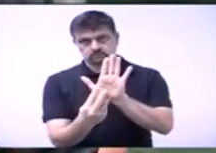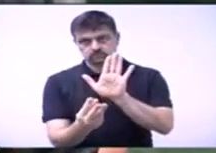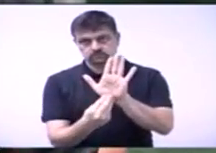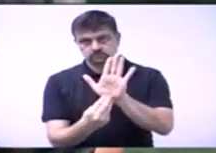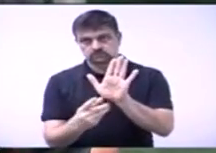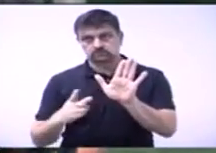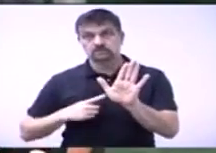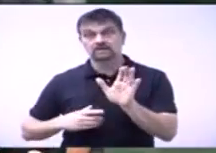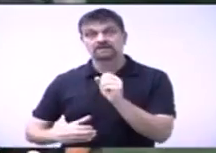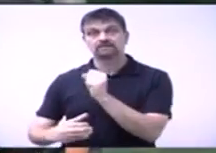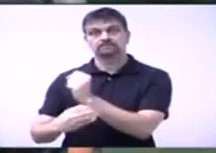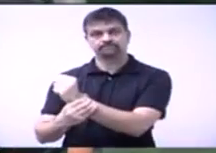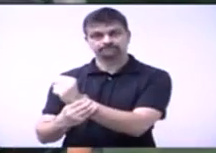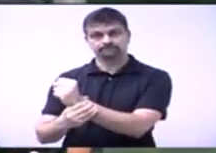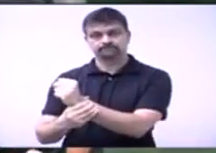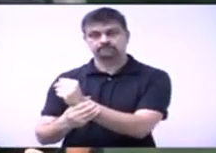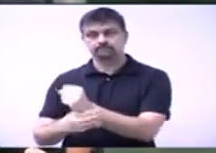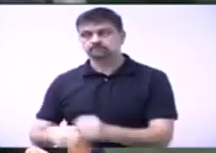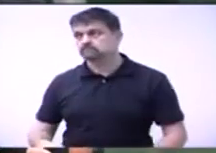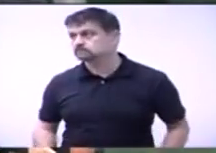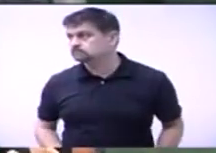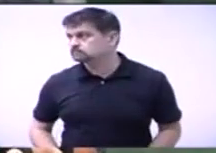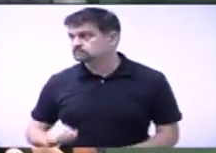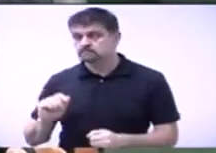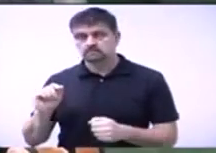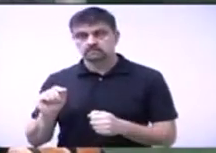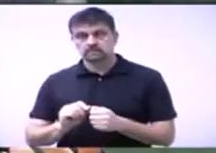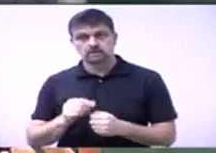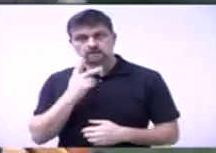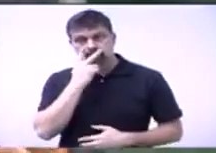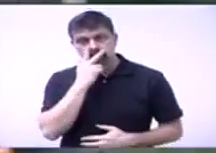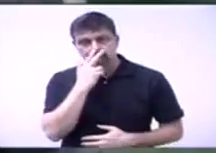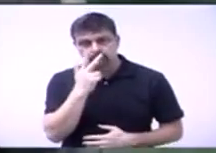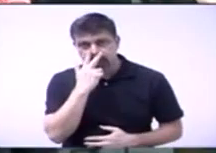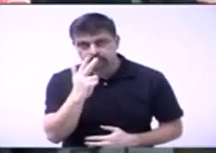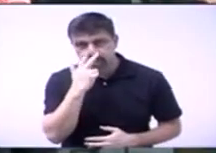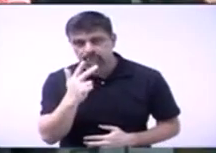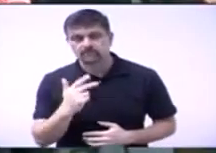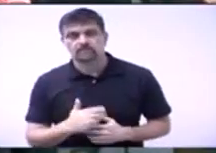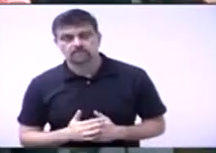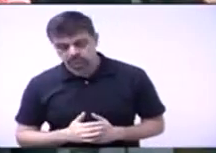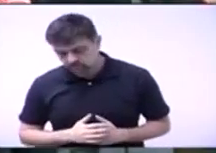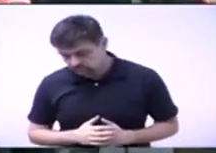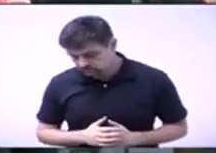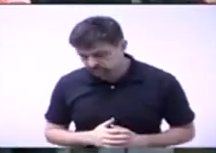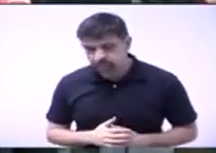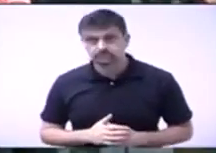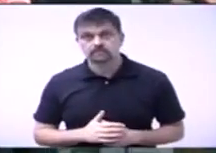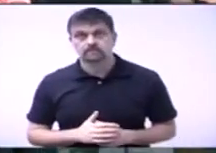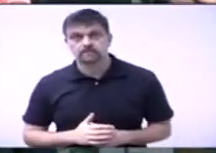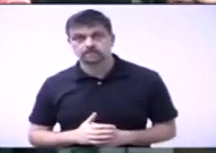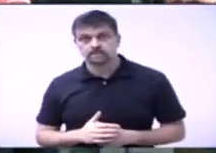Está garantido. E livrar, e parece que, nesse aspecto